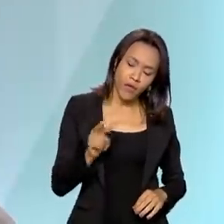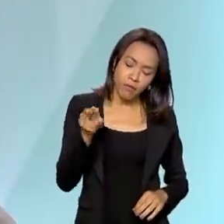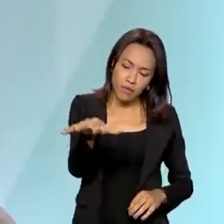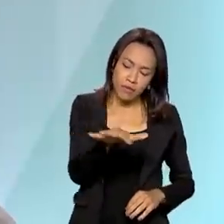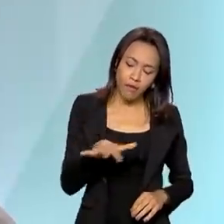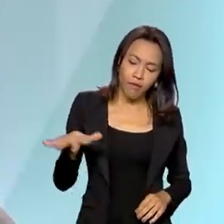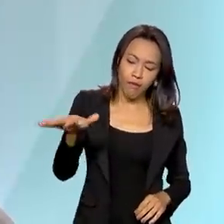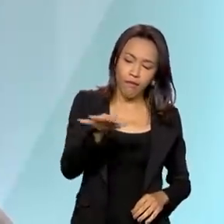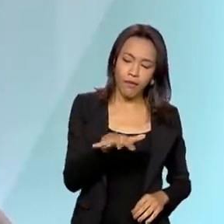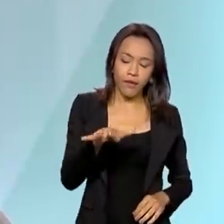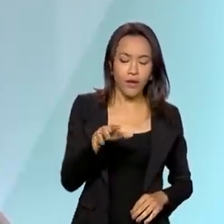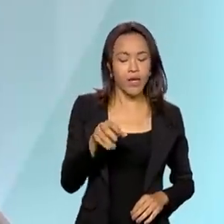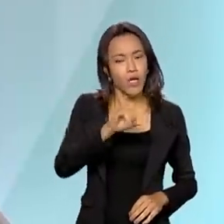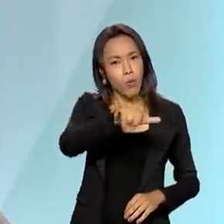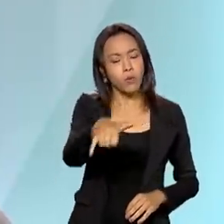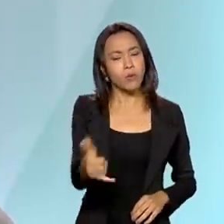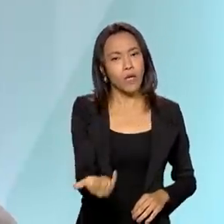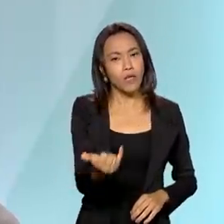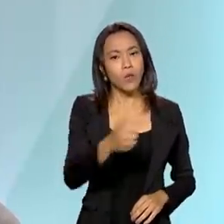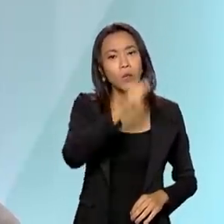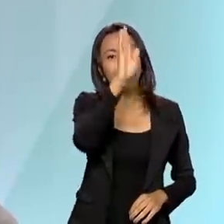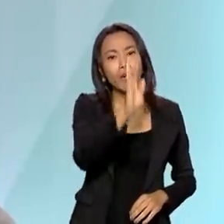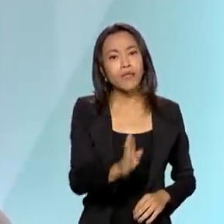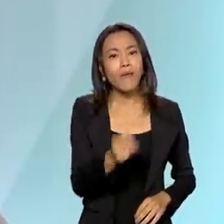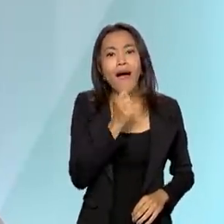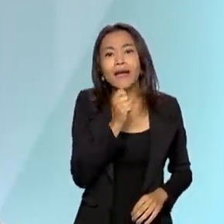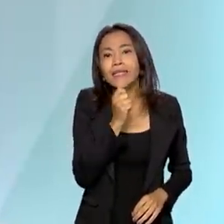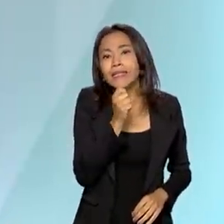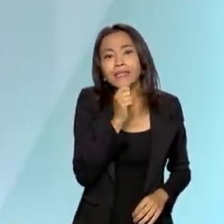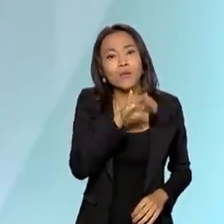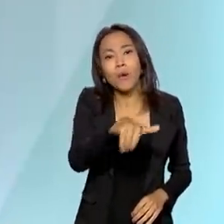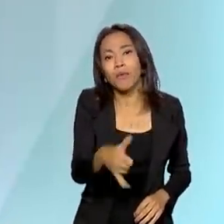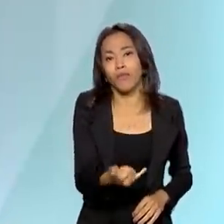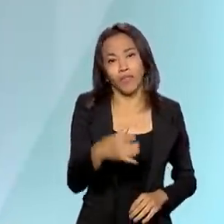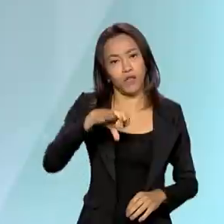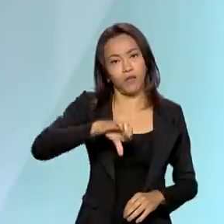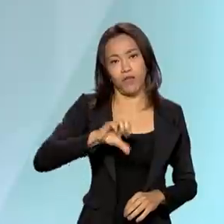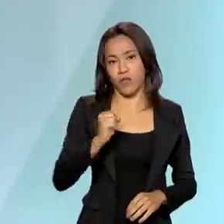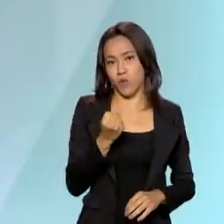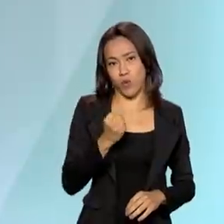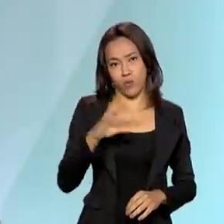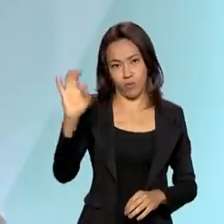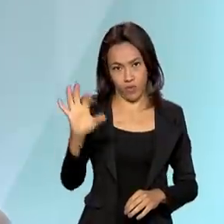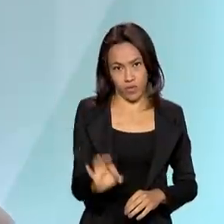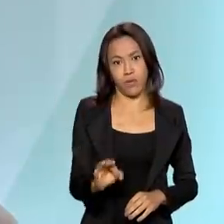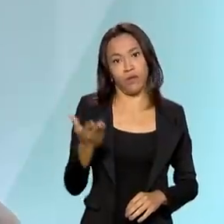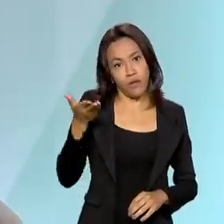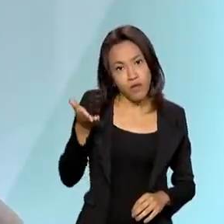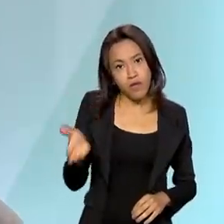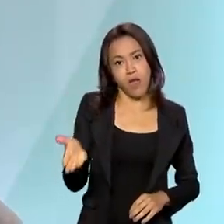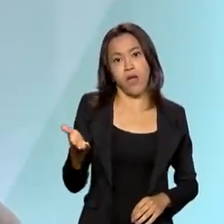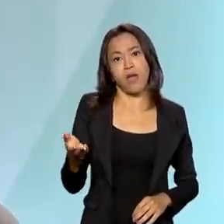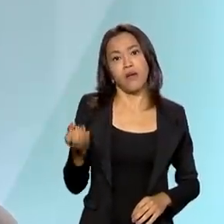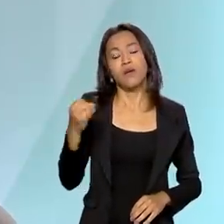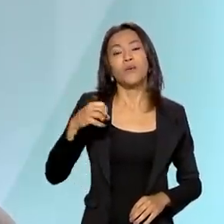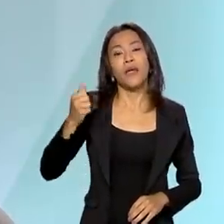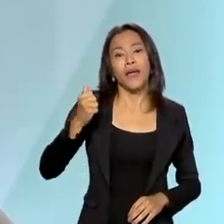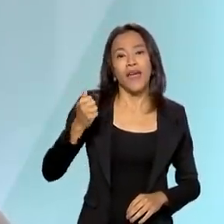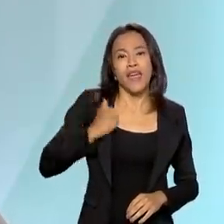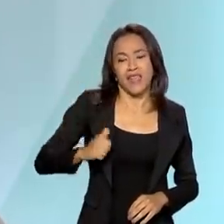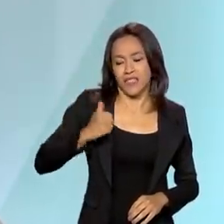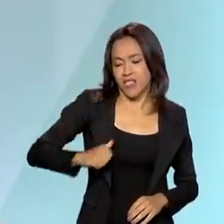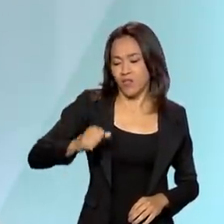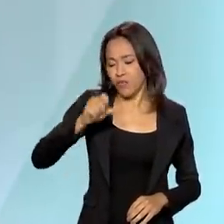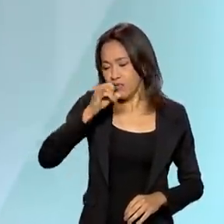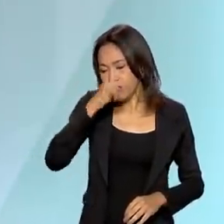oportunidade, o Brasil ainda não aproveita 98% daquilo que é resíduo orgânico nessas atividades que eu comentei. E